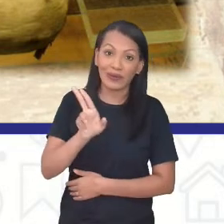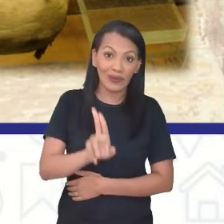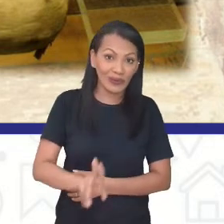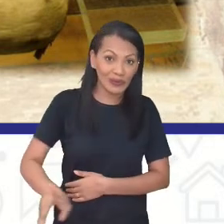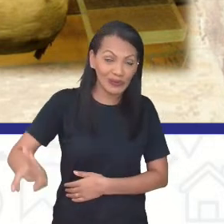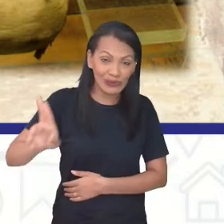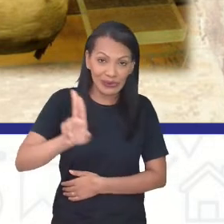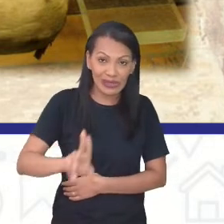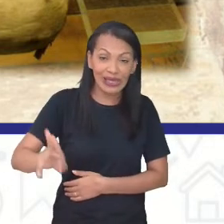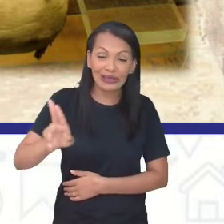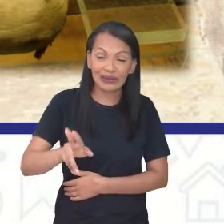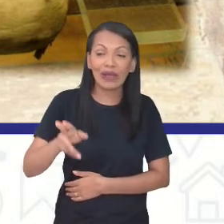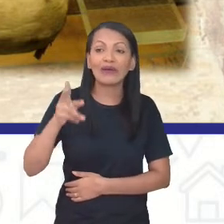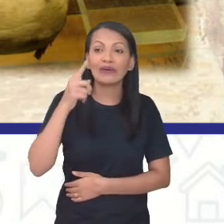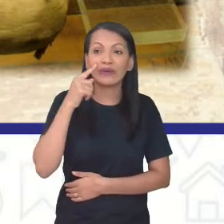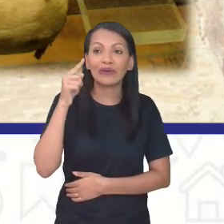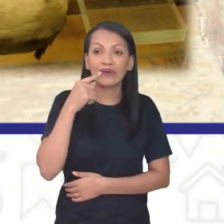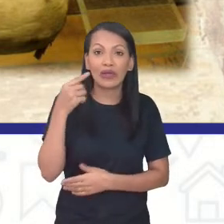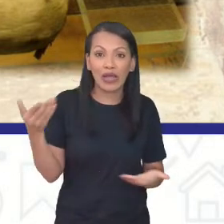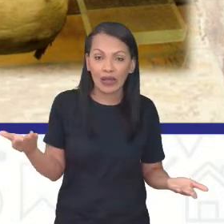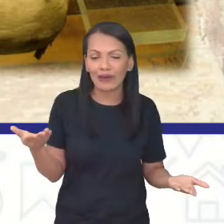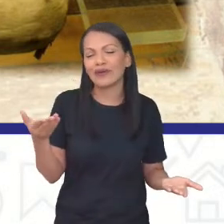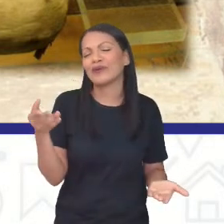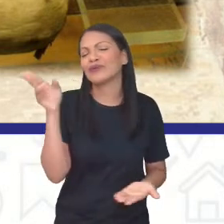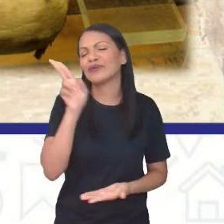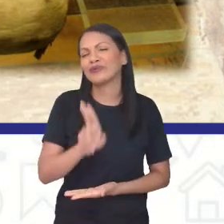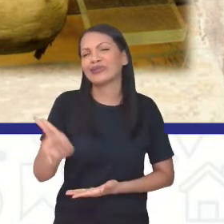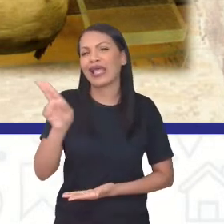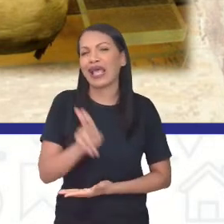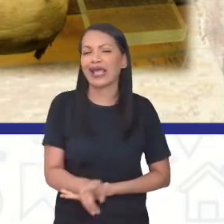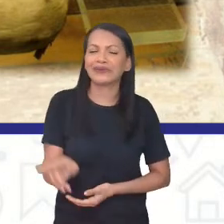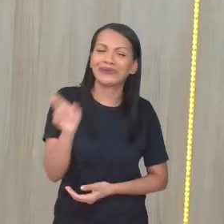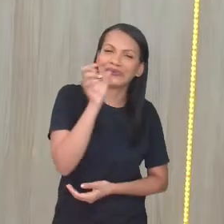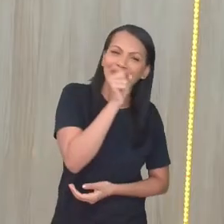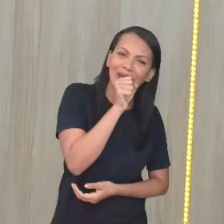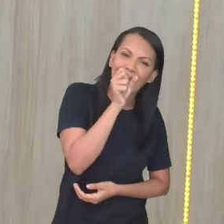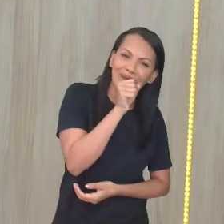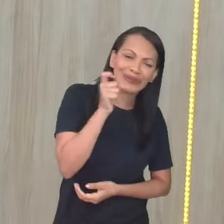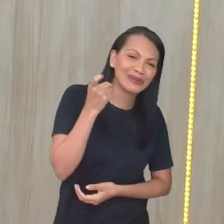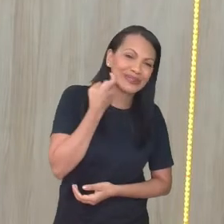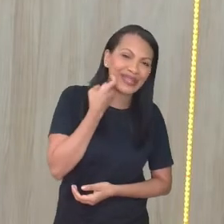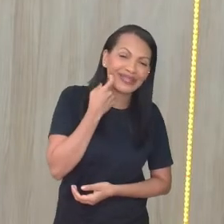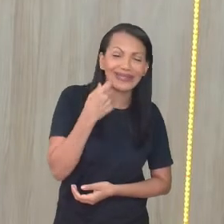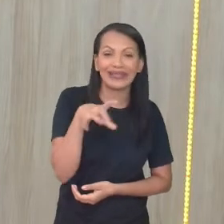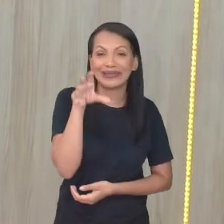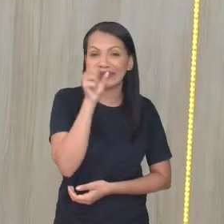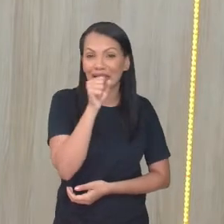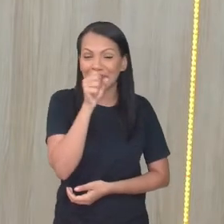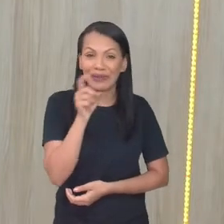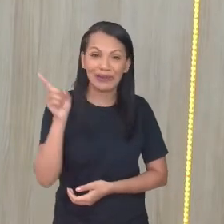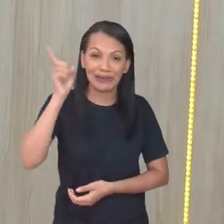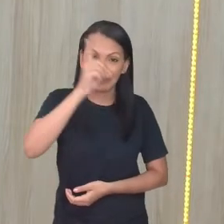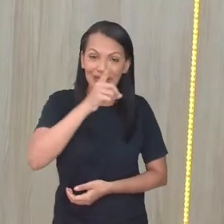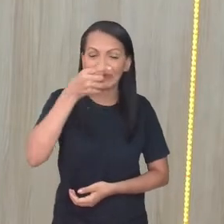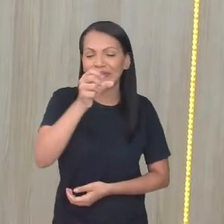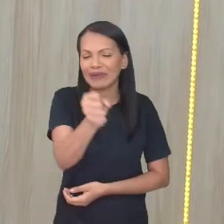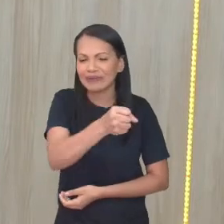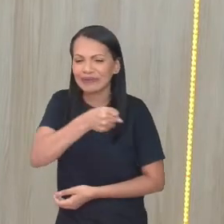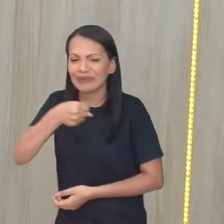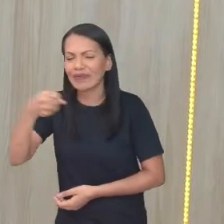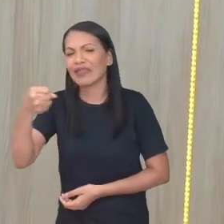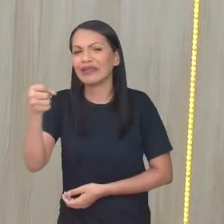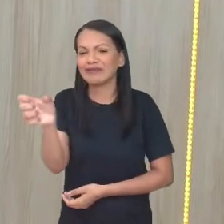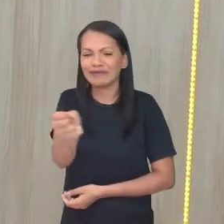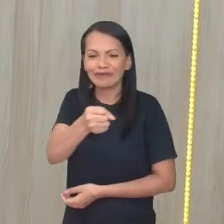aí para regrar aí o final de semana da galera todinha, né? A cervejinha ali